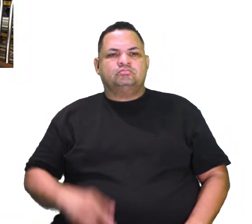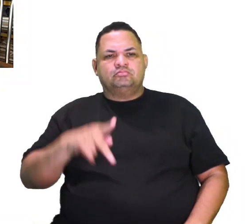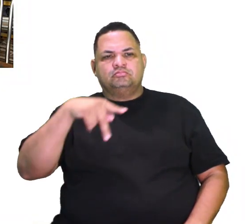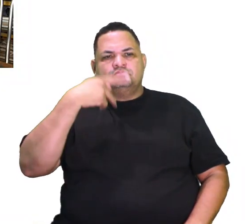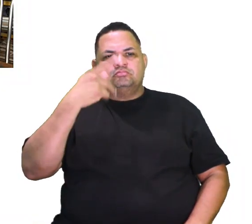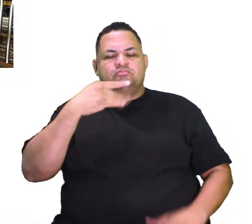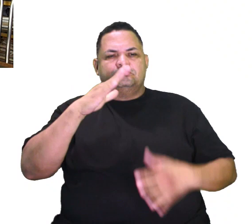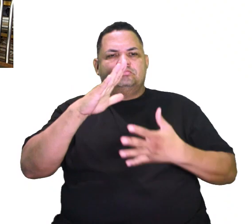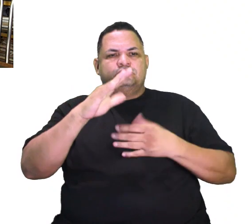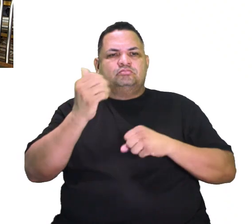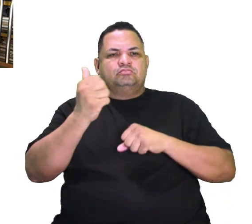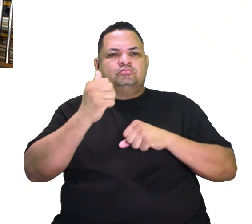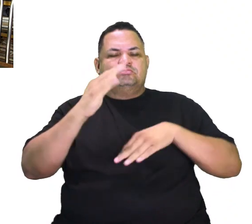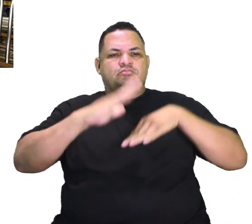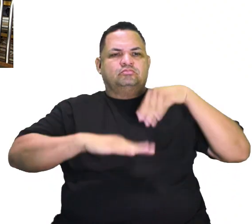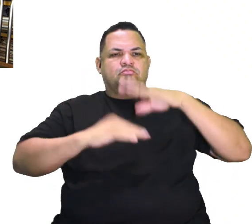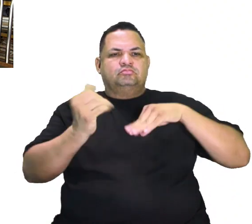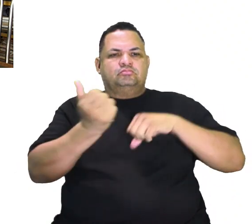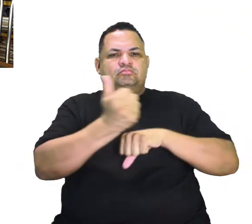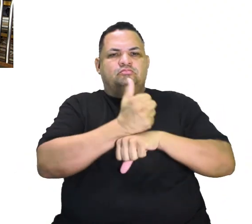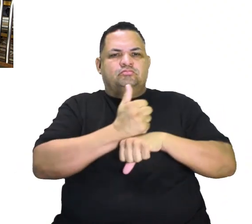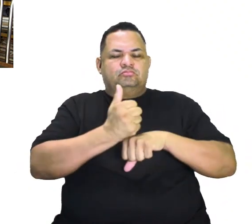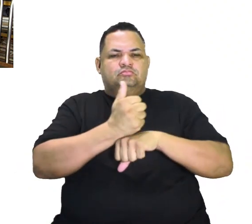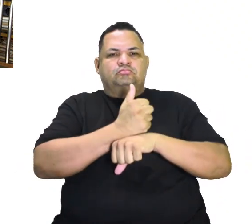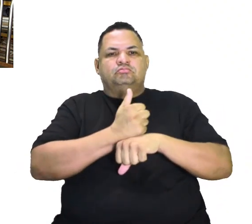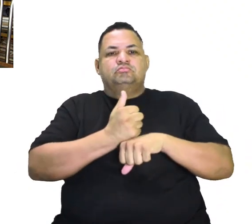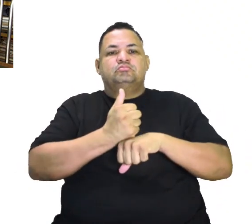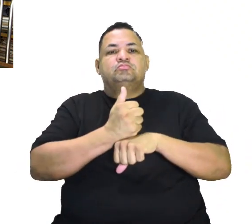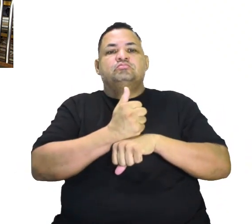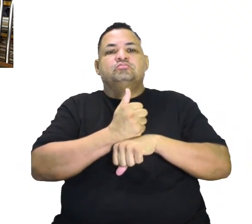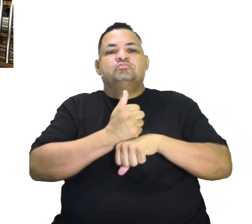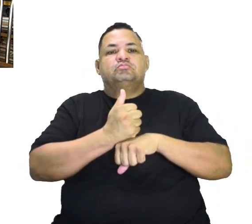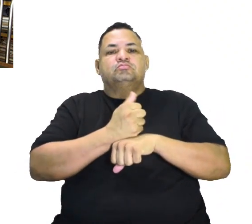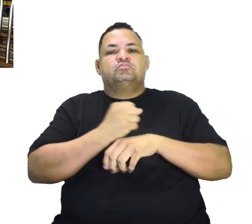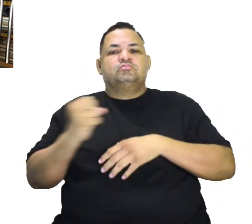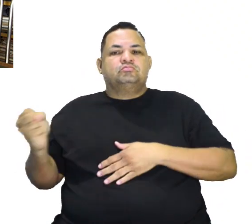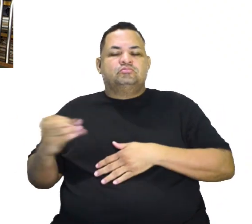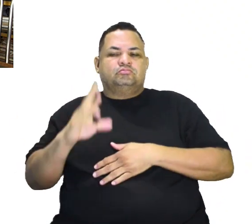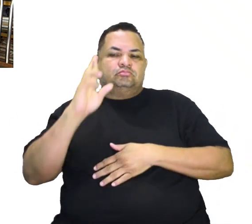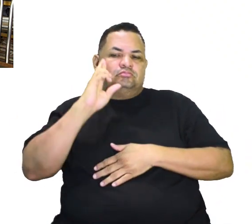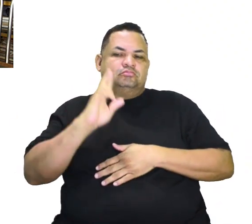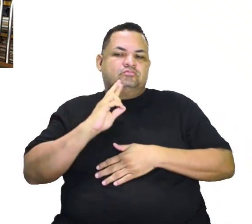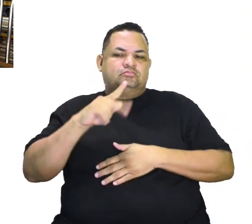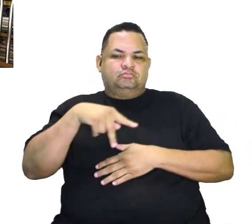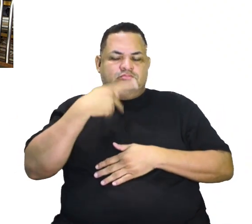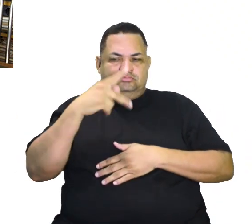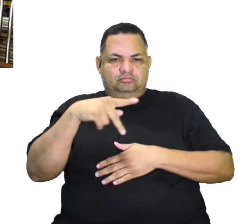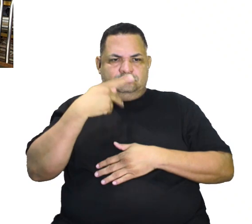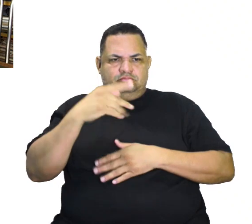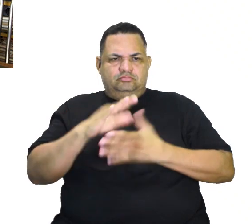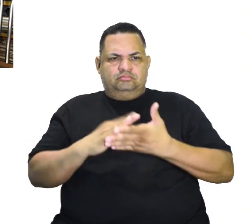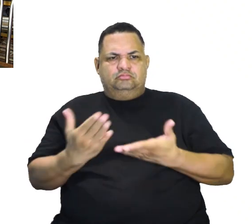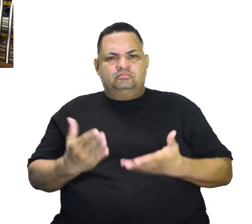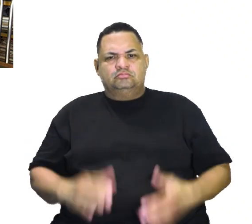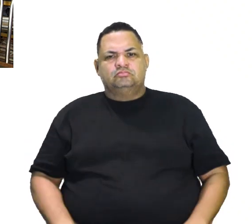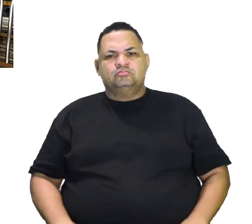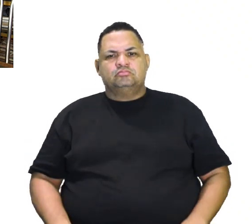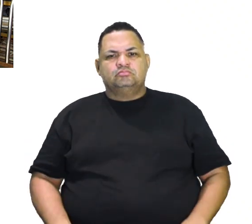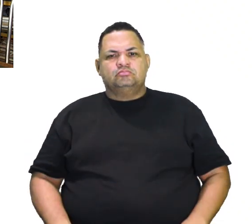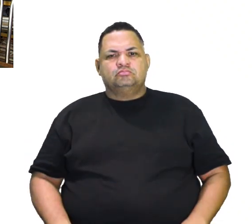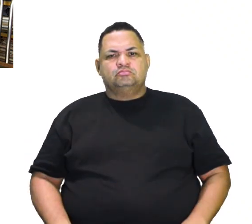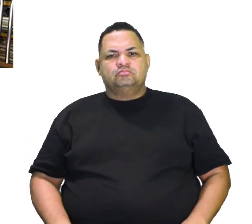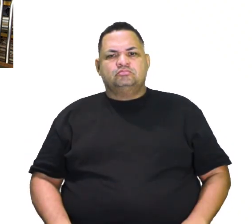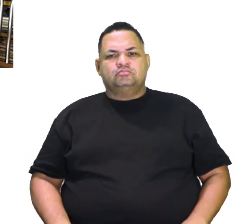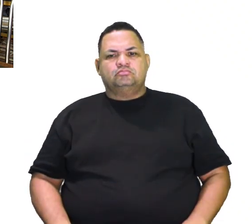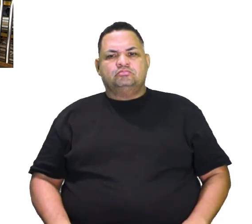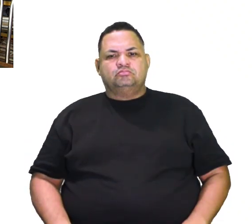início, então, falar sobre os artistas contemporâneos em Rondônia. Então, estudantes, falamos um